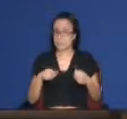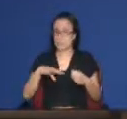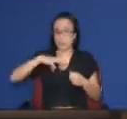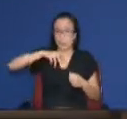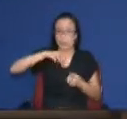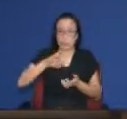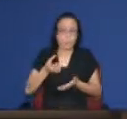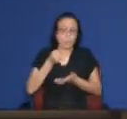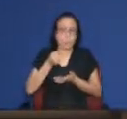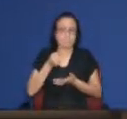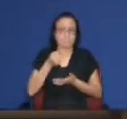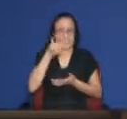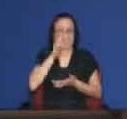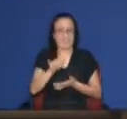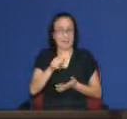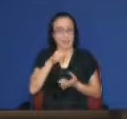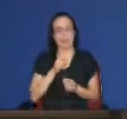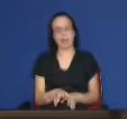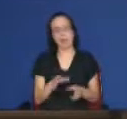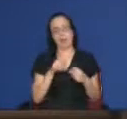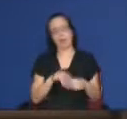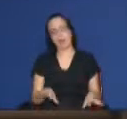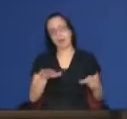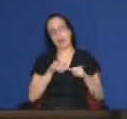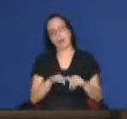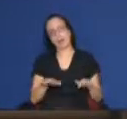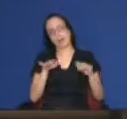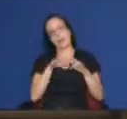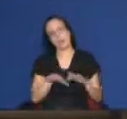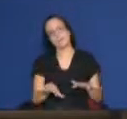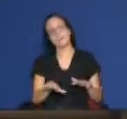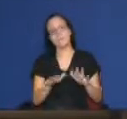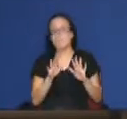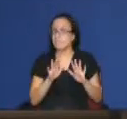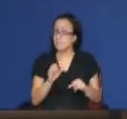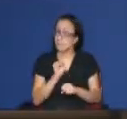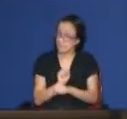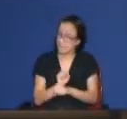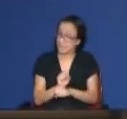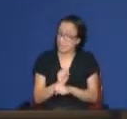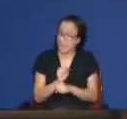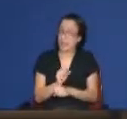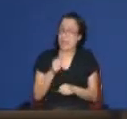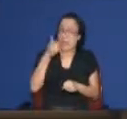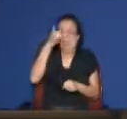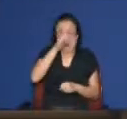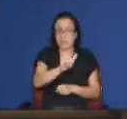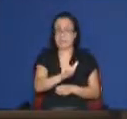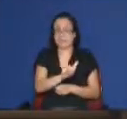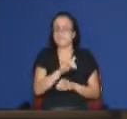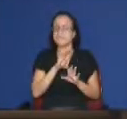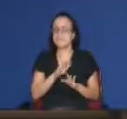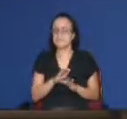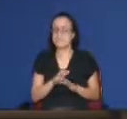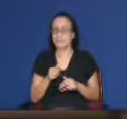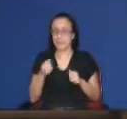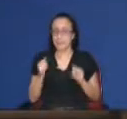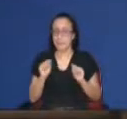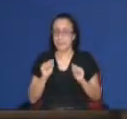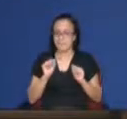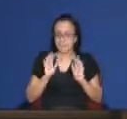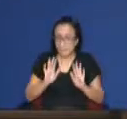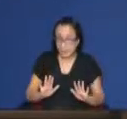se esperar que a partir de setembro as chuvas retornem. E com esse evento desse ano, a gente não sabe o que vai